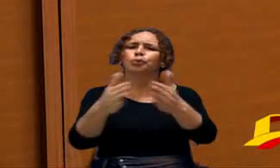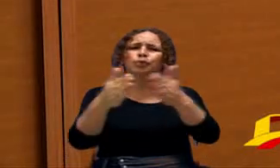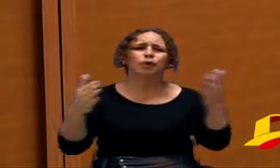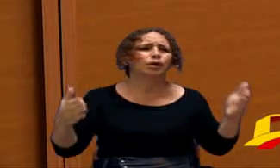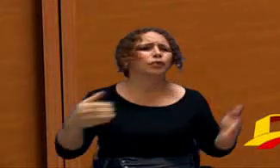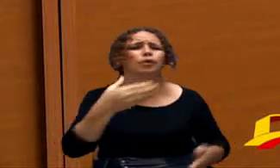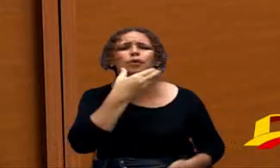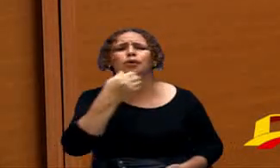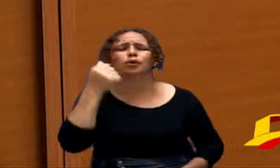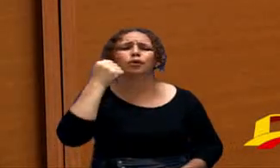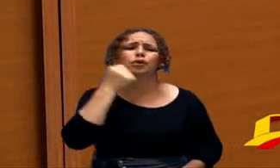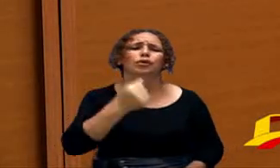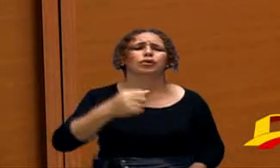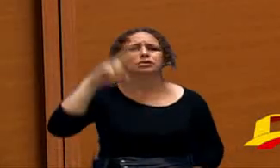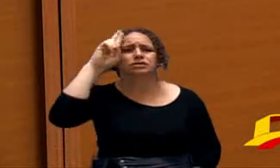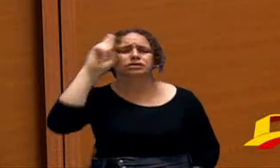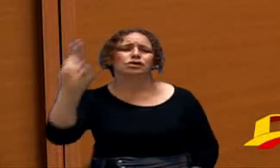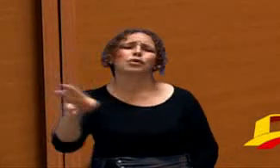aqui mais um...